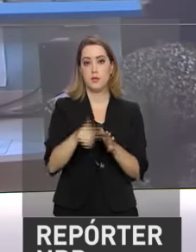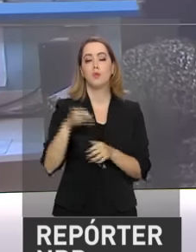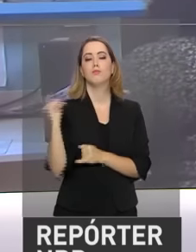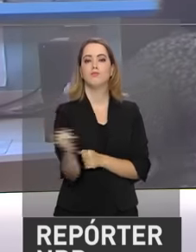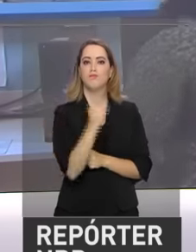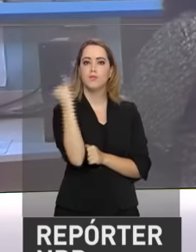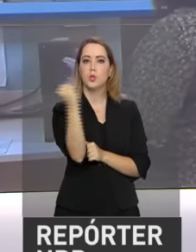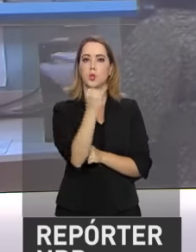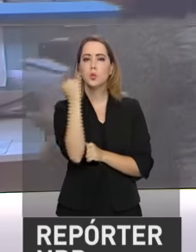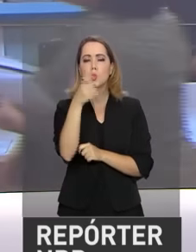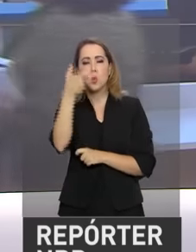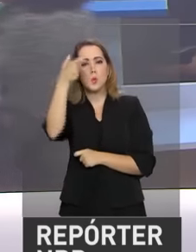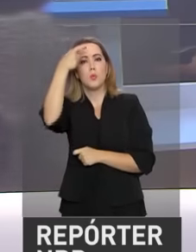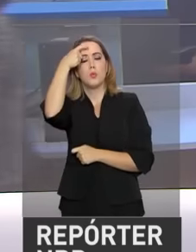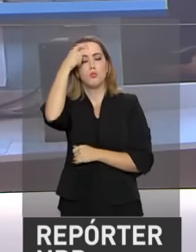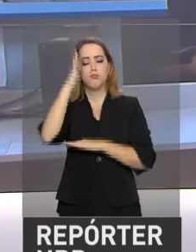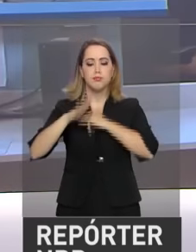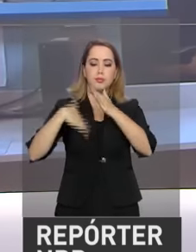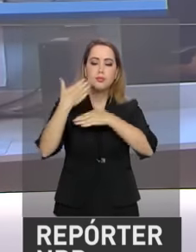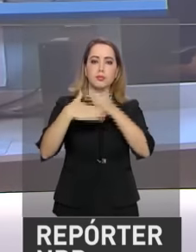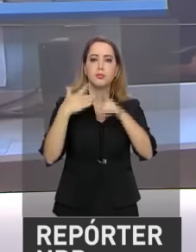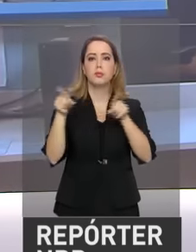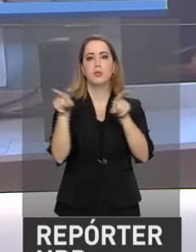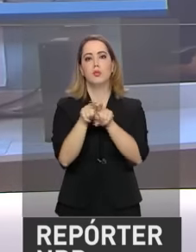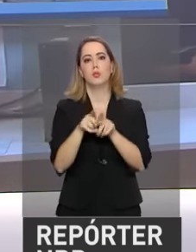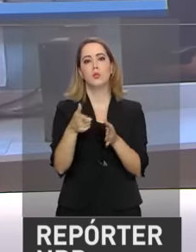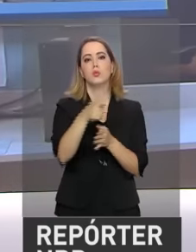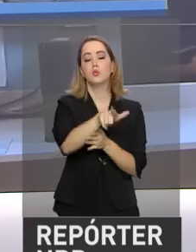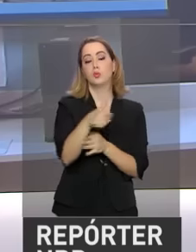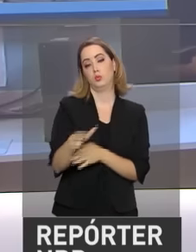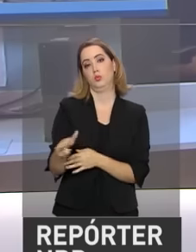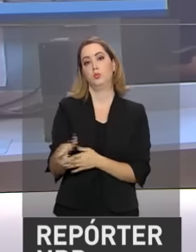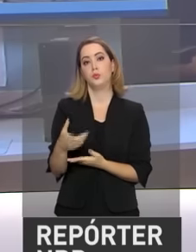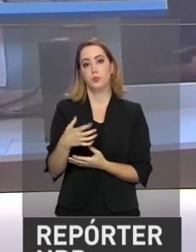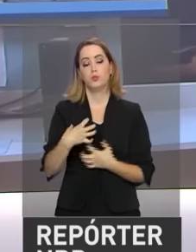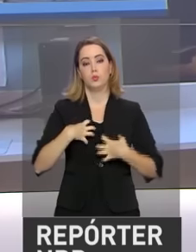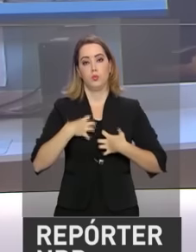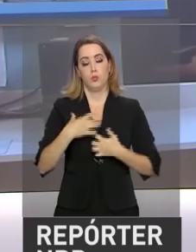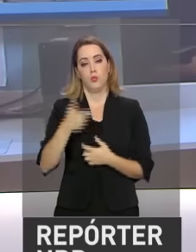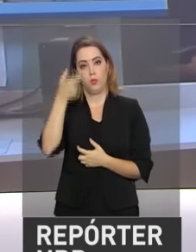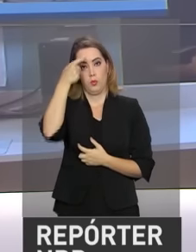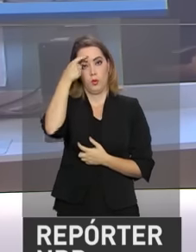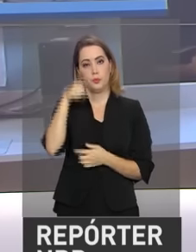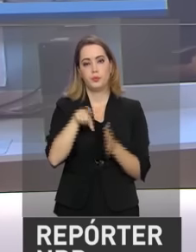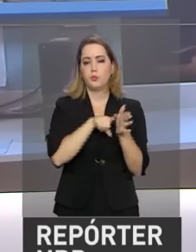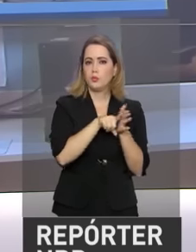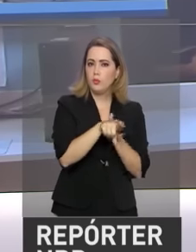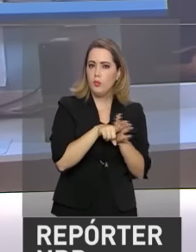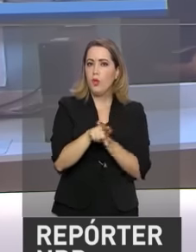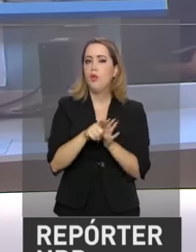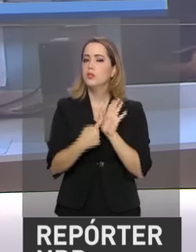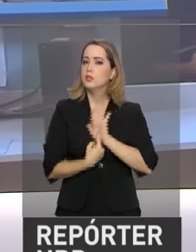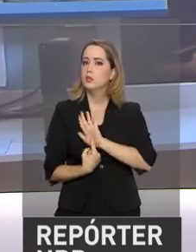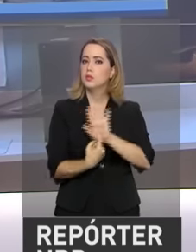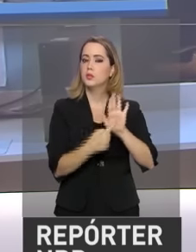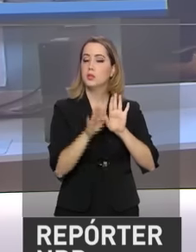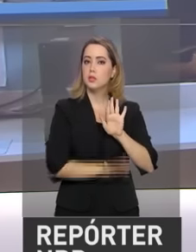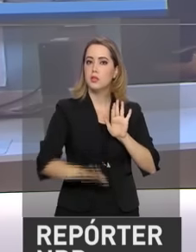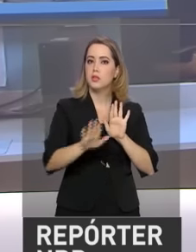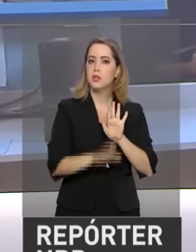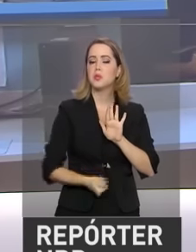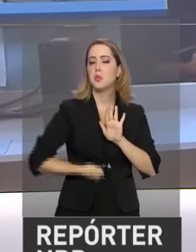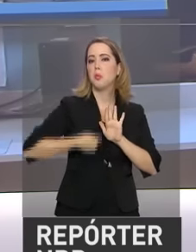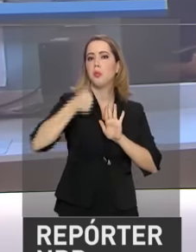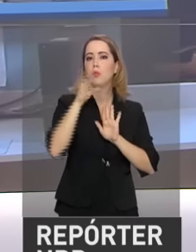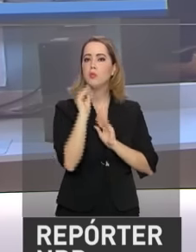desenvolvimento das funções cognitivas das crianças, entre outras funções. Segundo ele, pesquisas mostram que crianças bem cuidadas neste